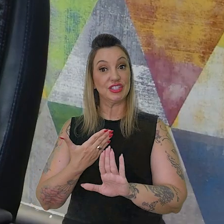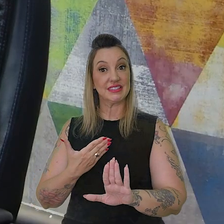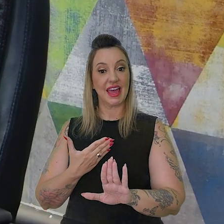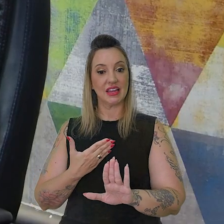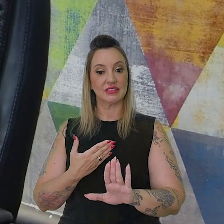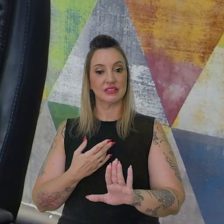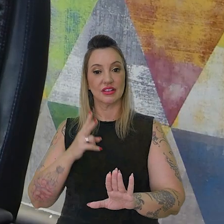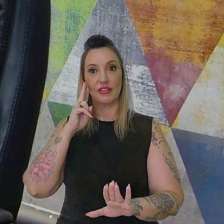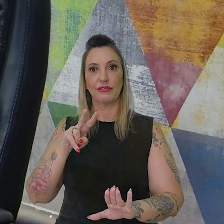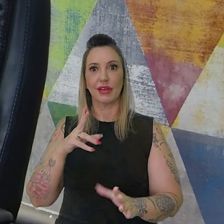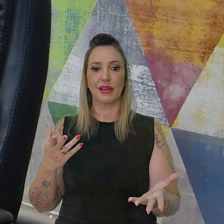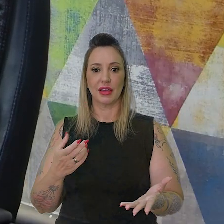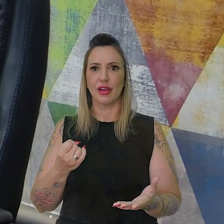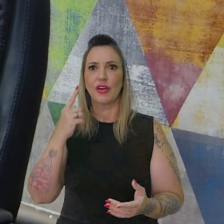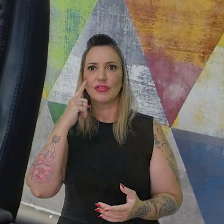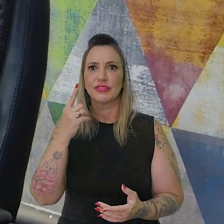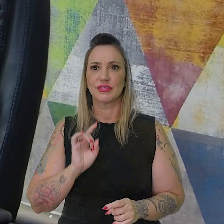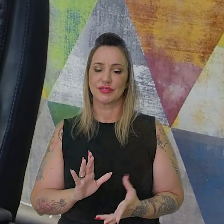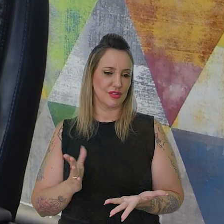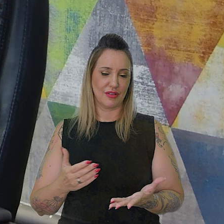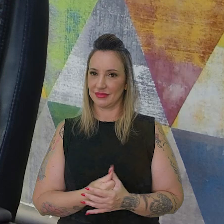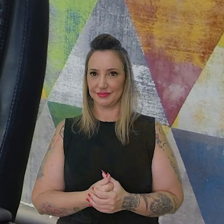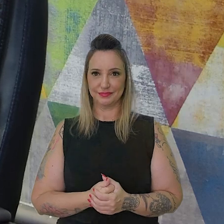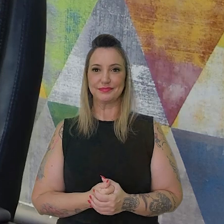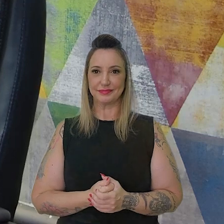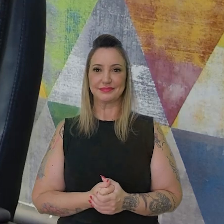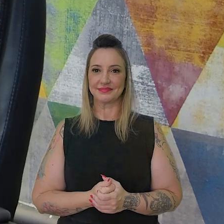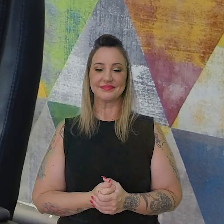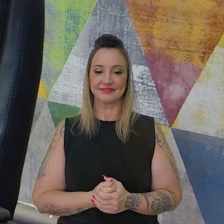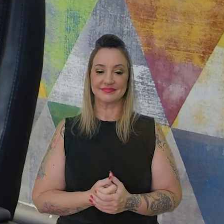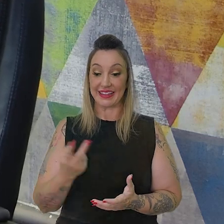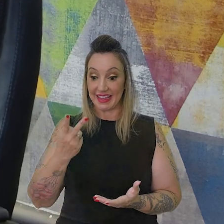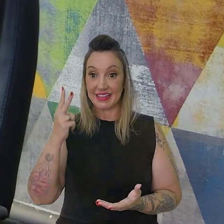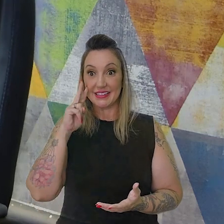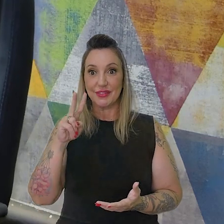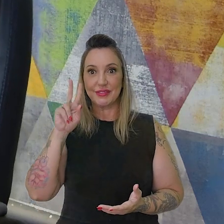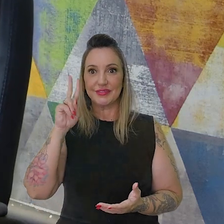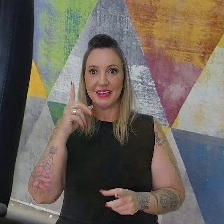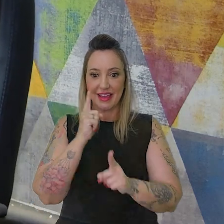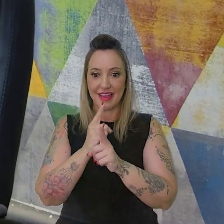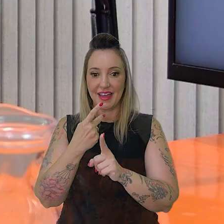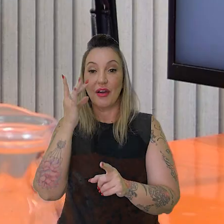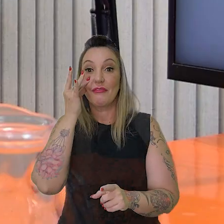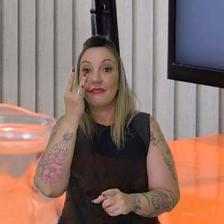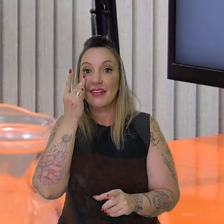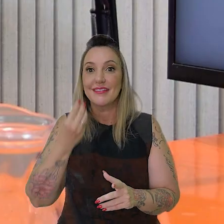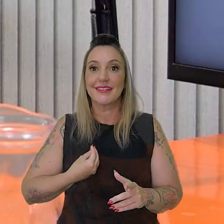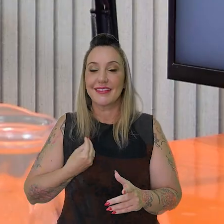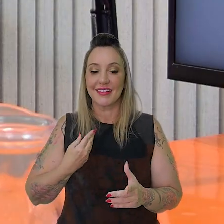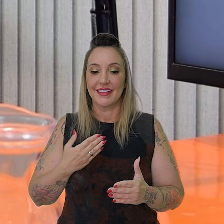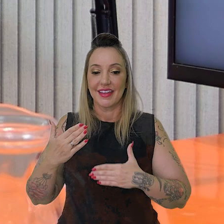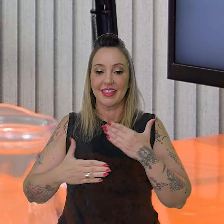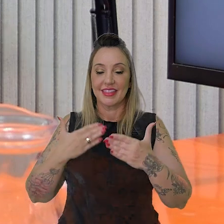distantes né porque a gente se viu fisicamente sei lá uma vez só talvez então uma ve uma vez é a segunda vez